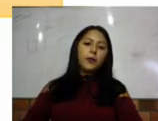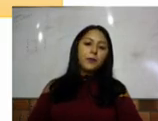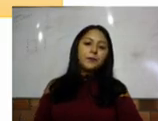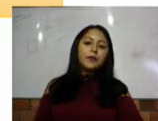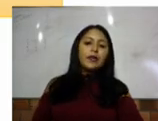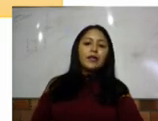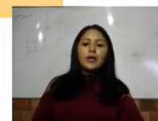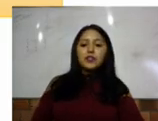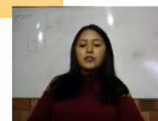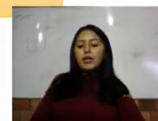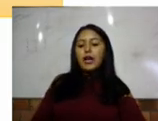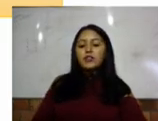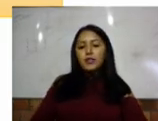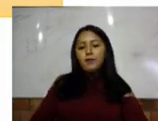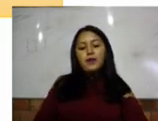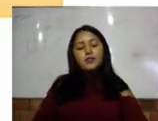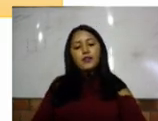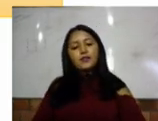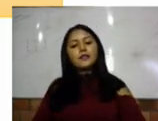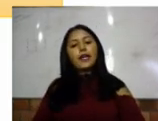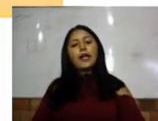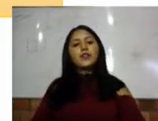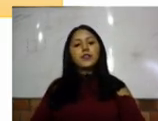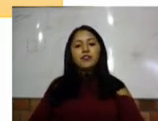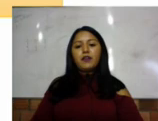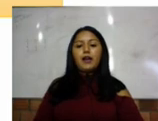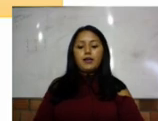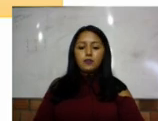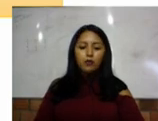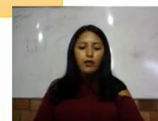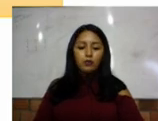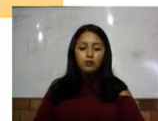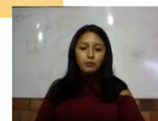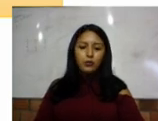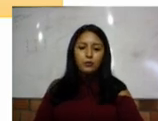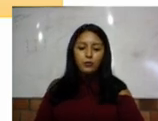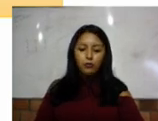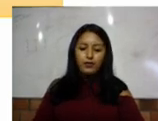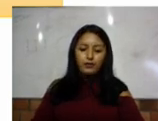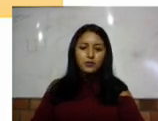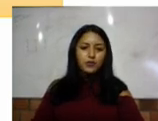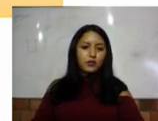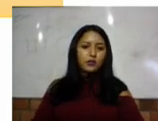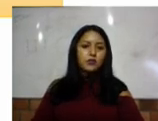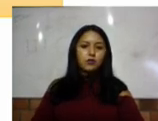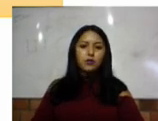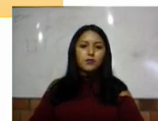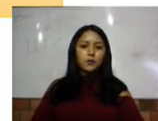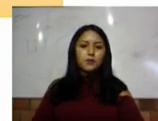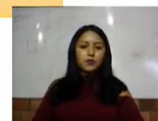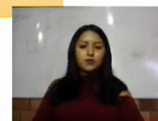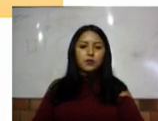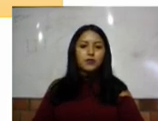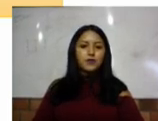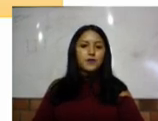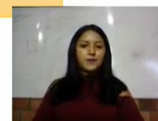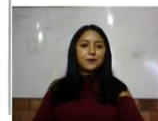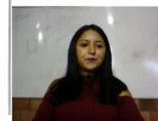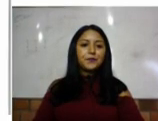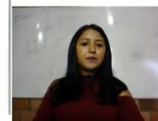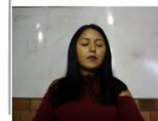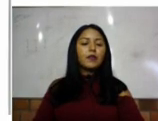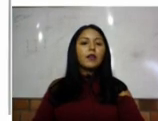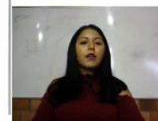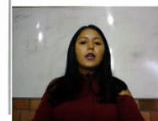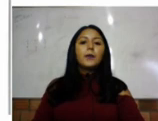tá bom e atividade está na pagina 37 em faça qualquer dúvida pode me procurar que a gente estou à disposição de